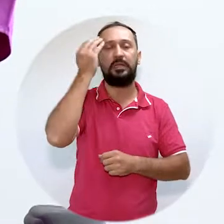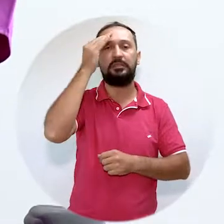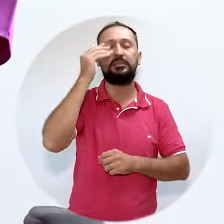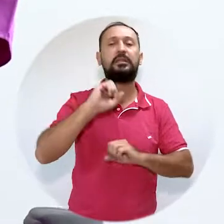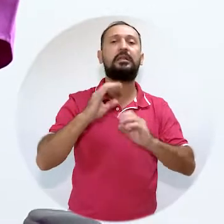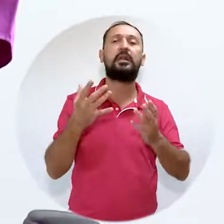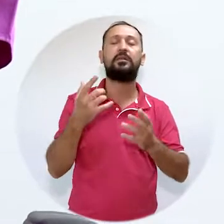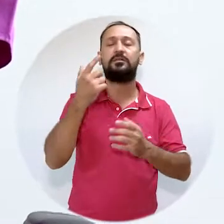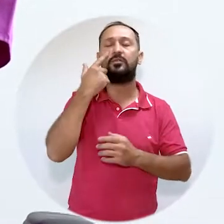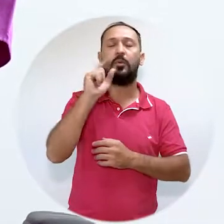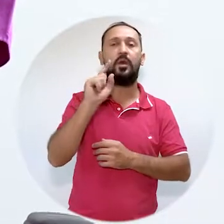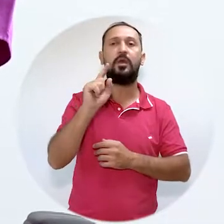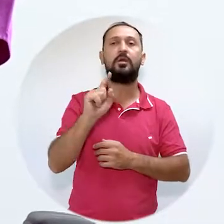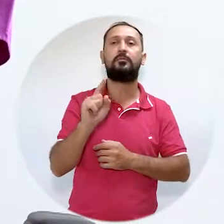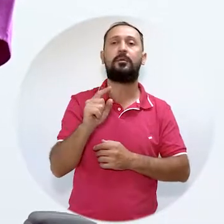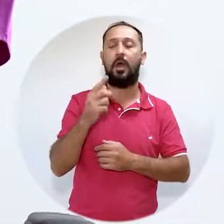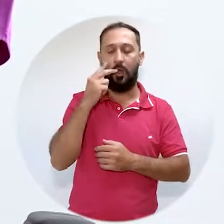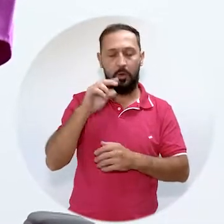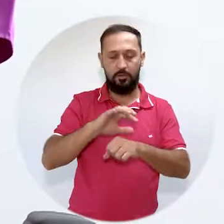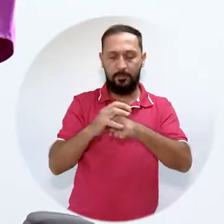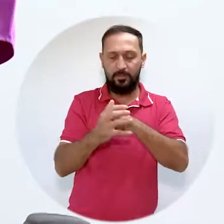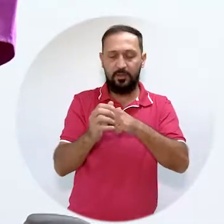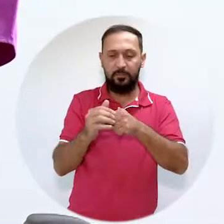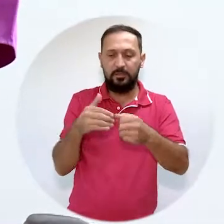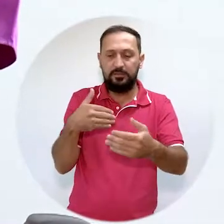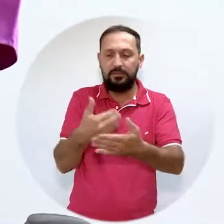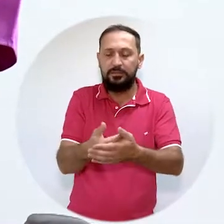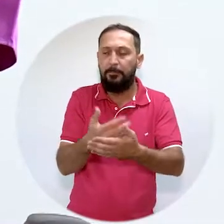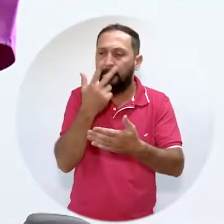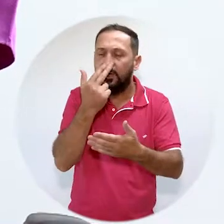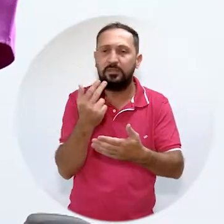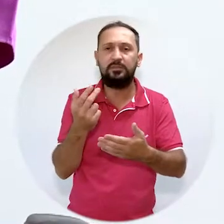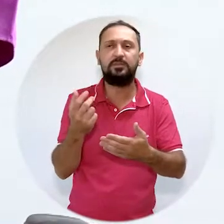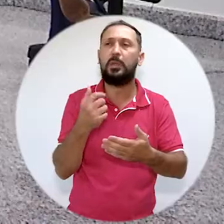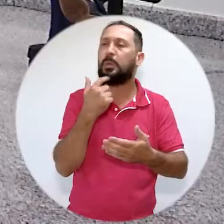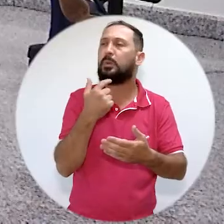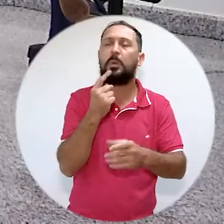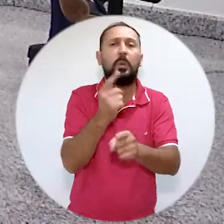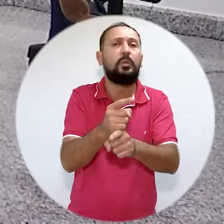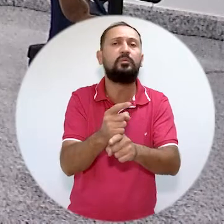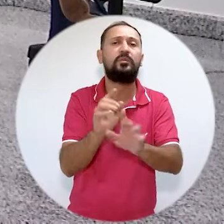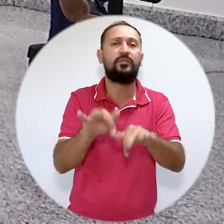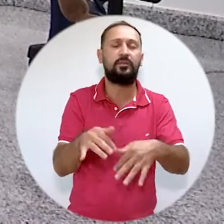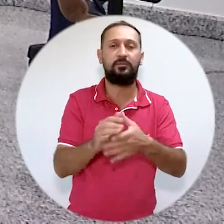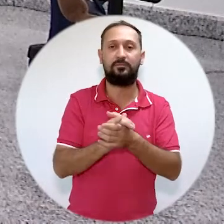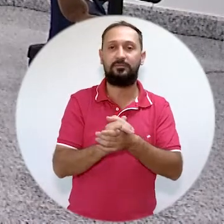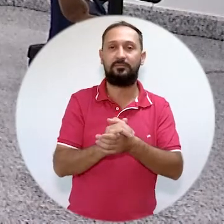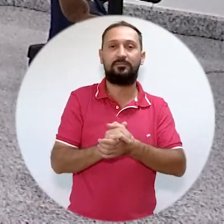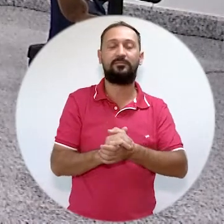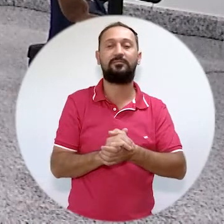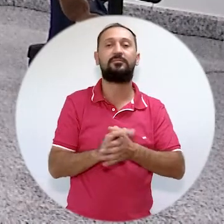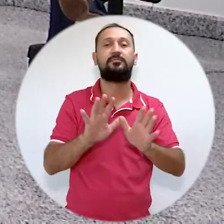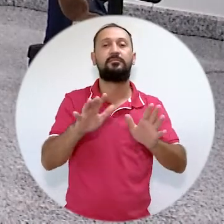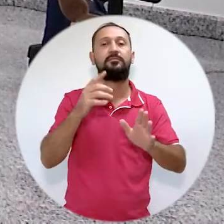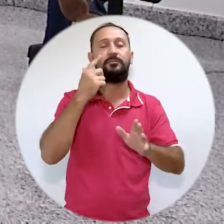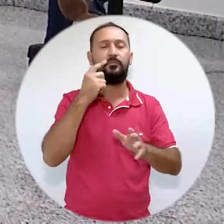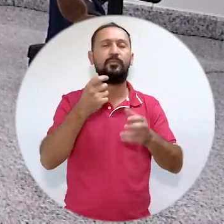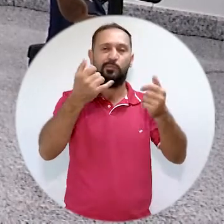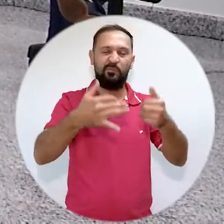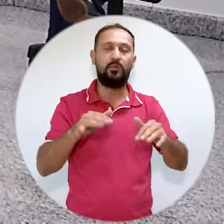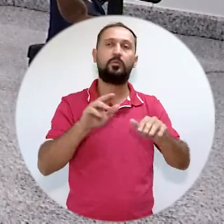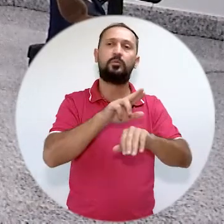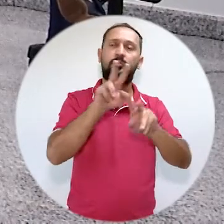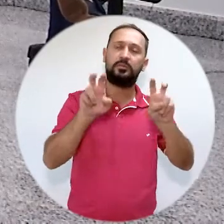entender. E você não vê um fim, né? Nessa pandemia aí, a gente não está... Eu vou pegar esse teu gancho aí que a gente não vê o fim, a gente